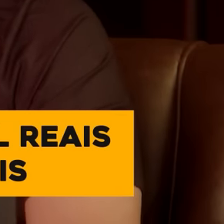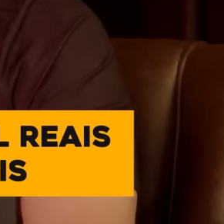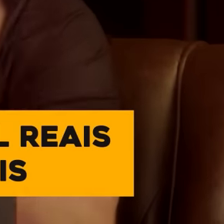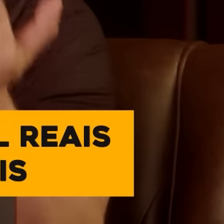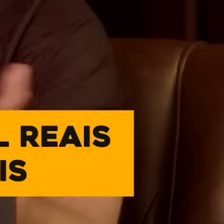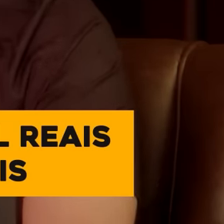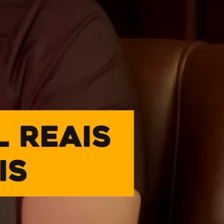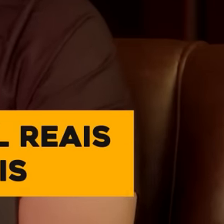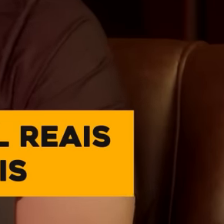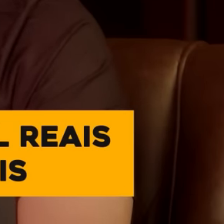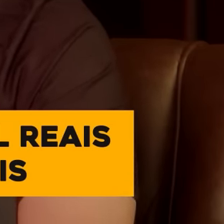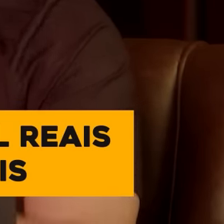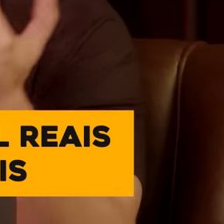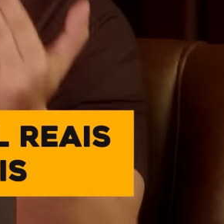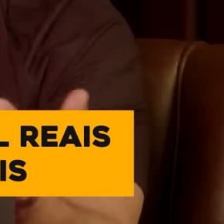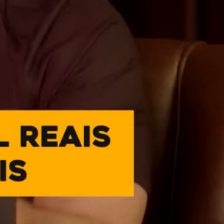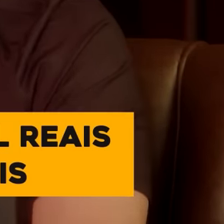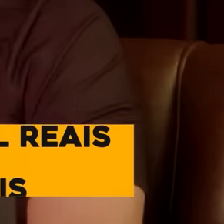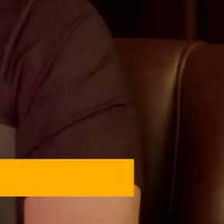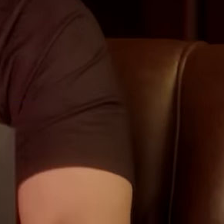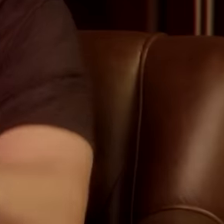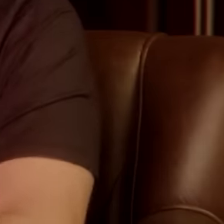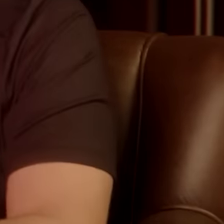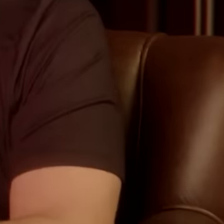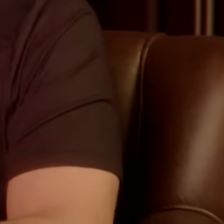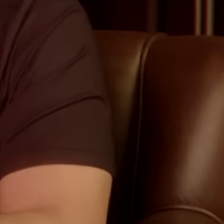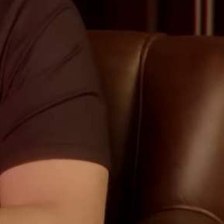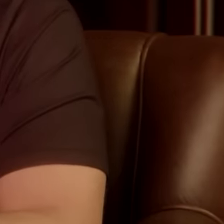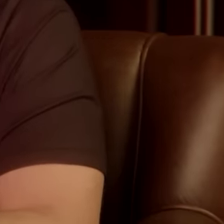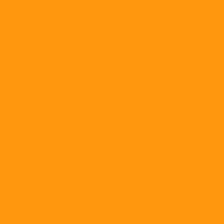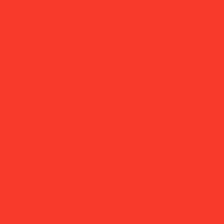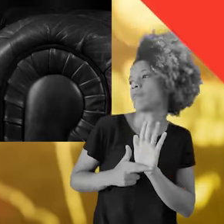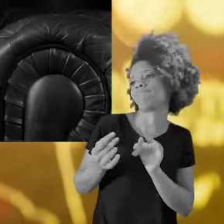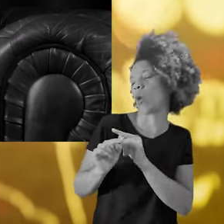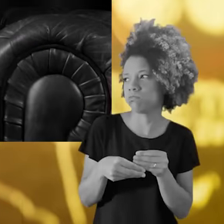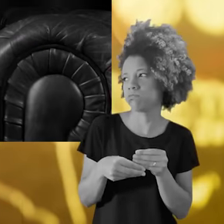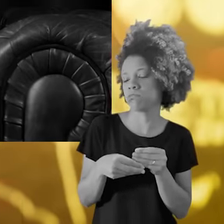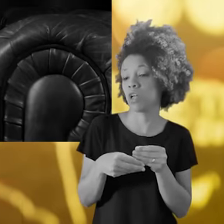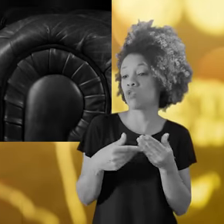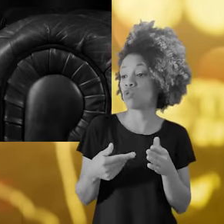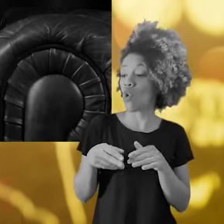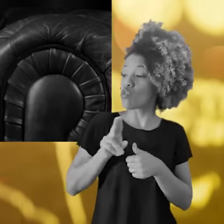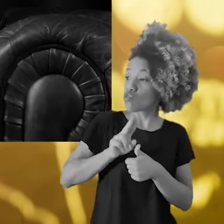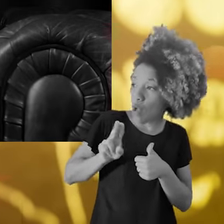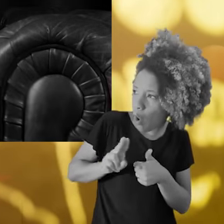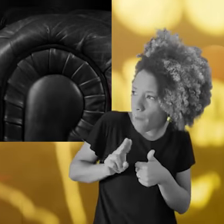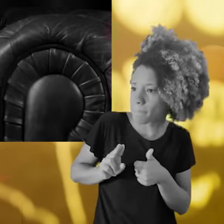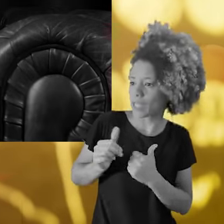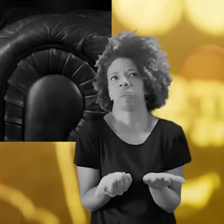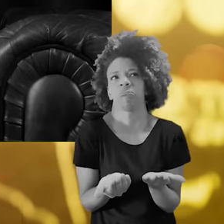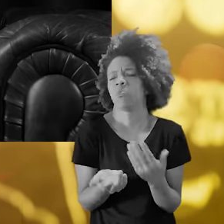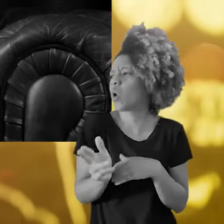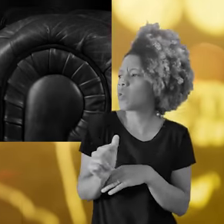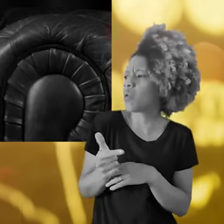se você gosta ou não gosta aqui da Blaze Tá certo bom vídeo do baixíssimo para vocês essa parte do pronome para mim